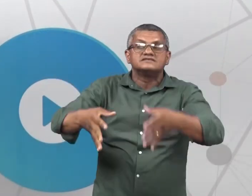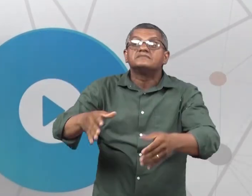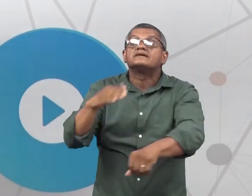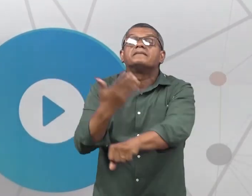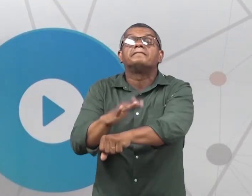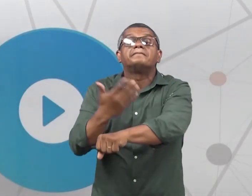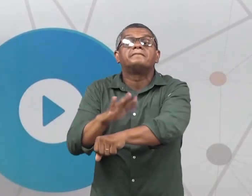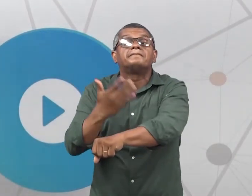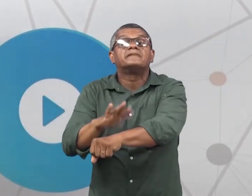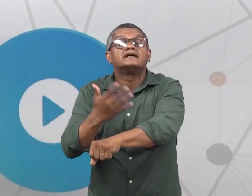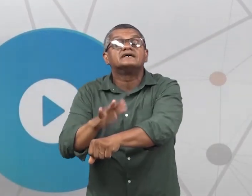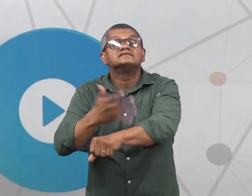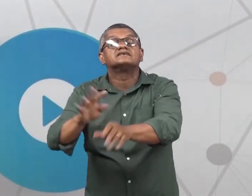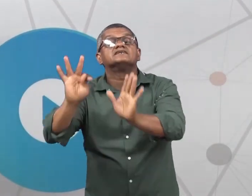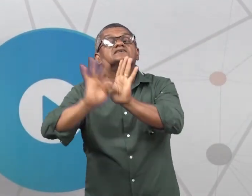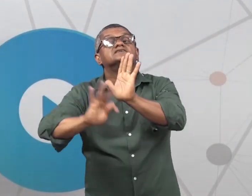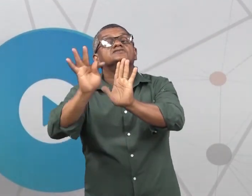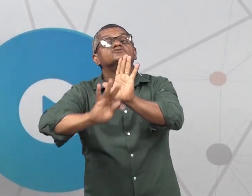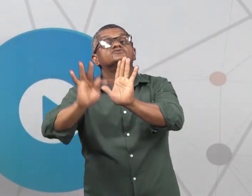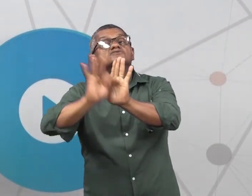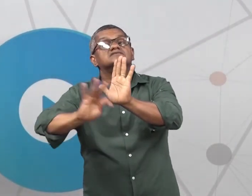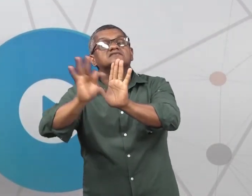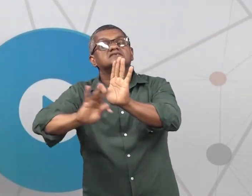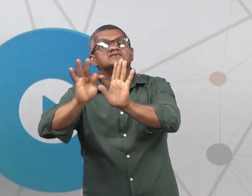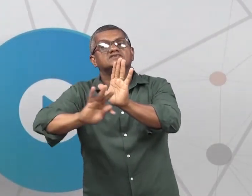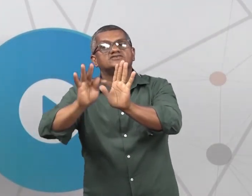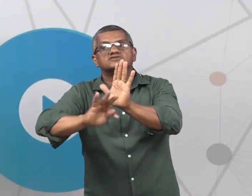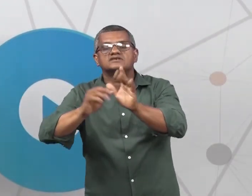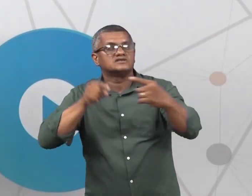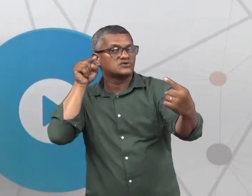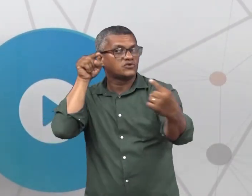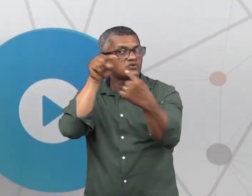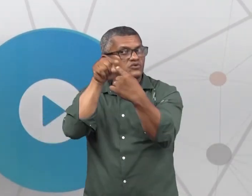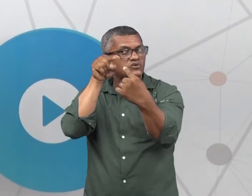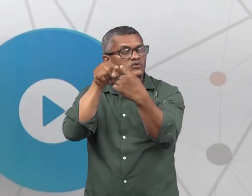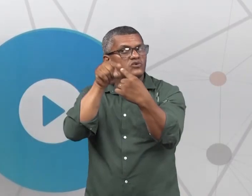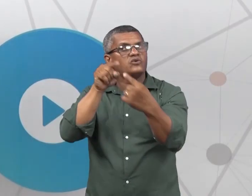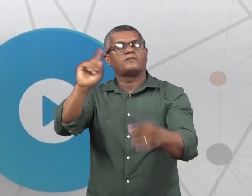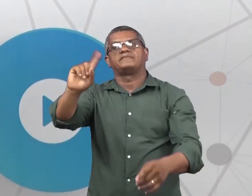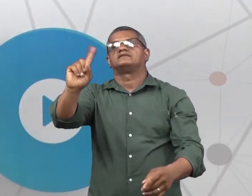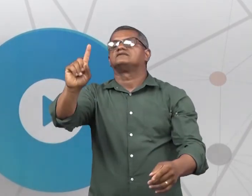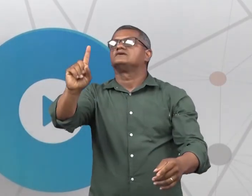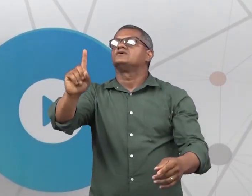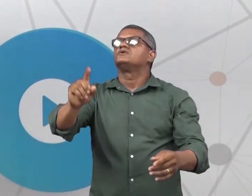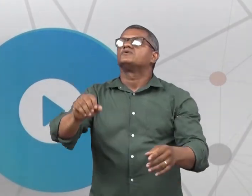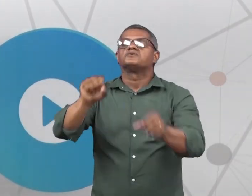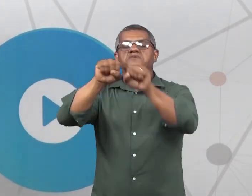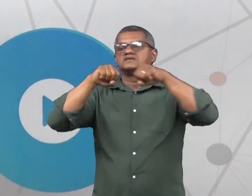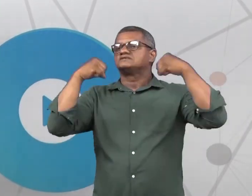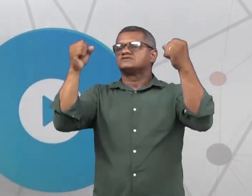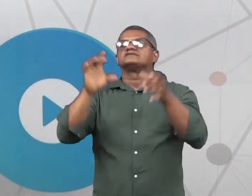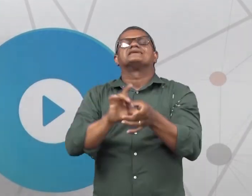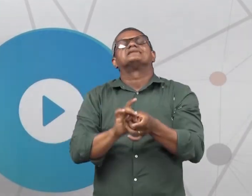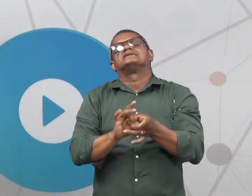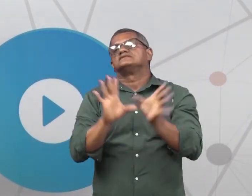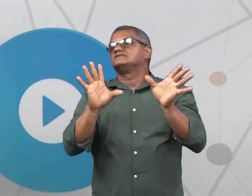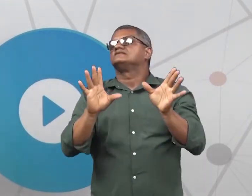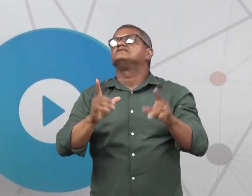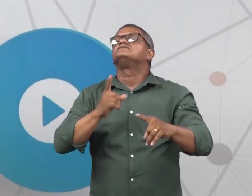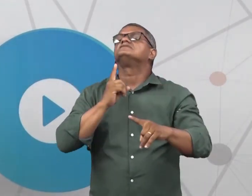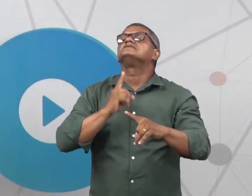práticas descritas no texto são incompatíveis com a dinâmica de uma sociedade laica e democrática